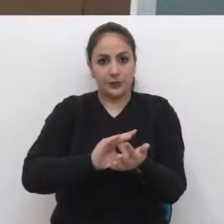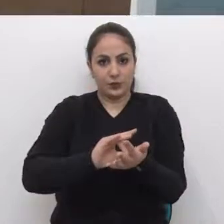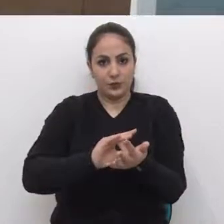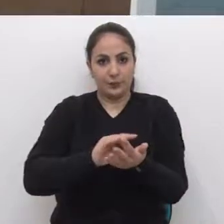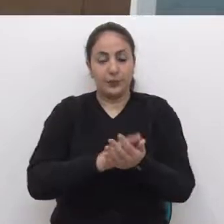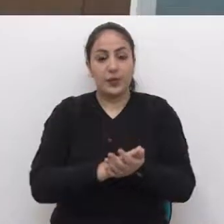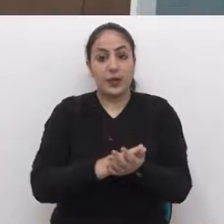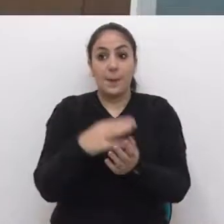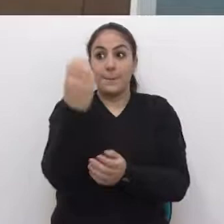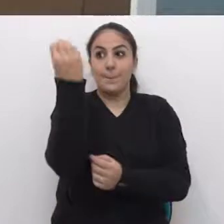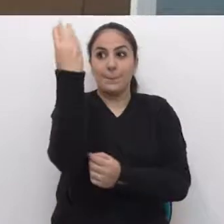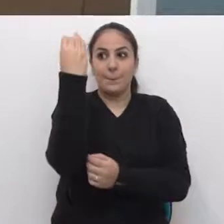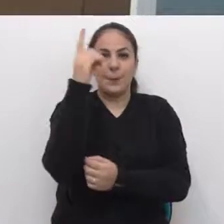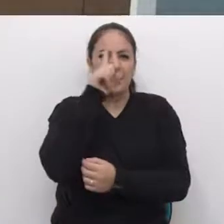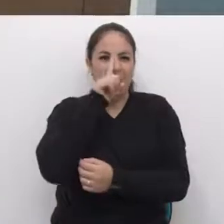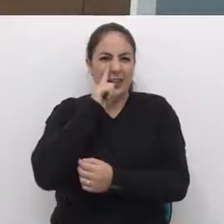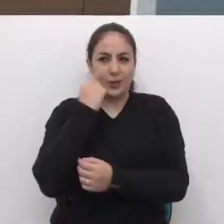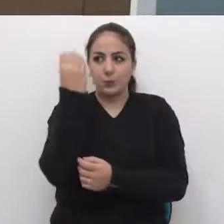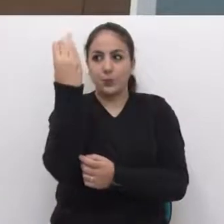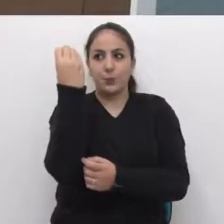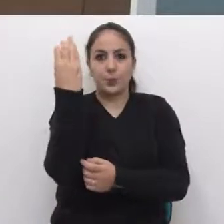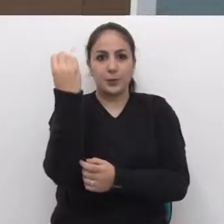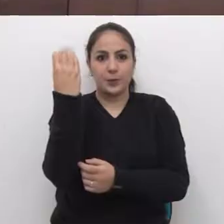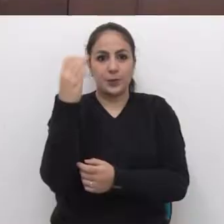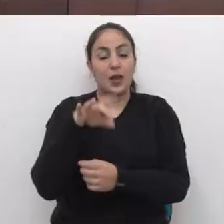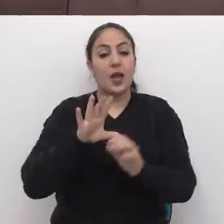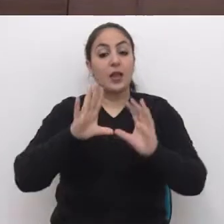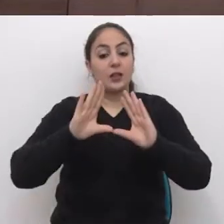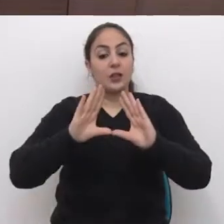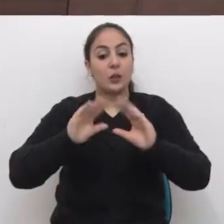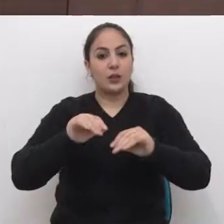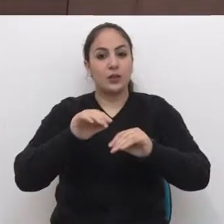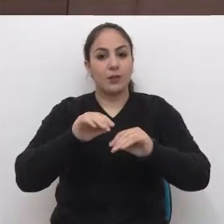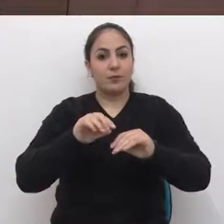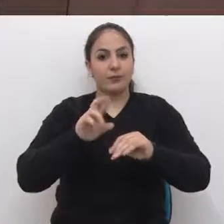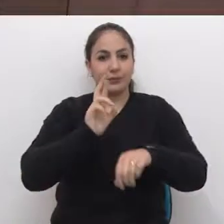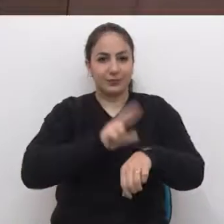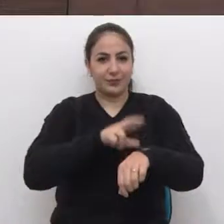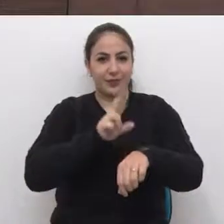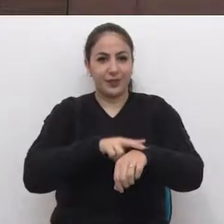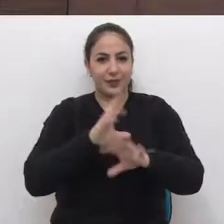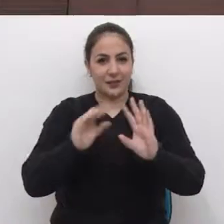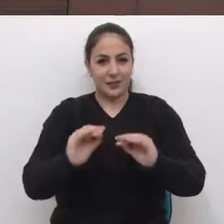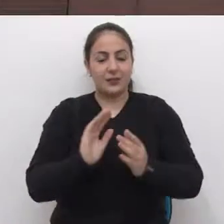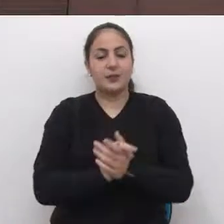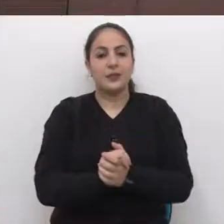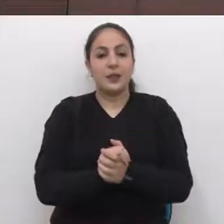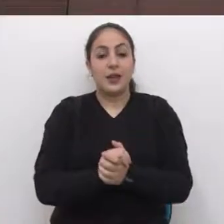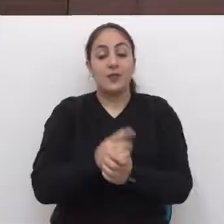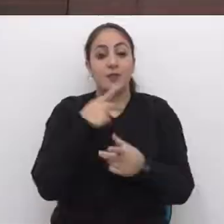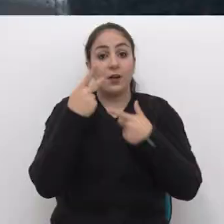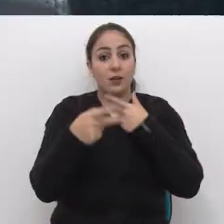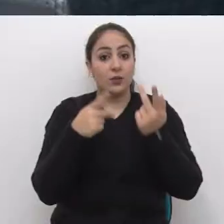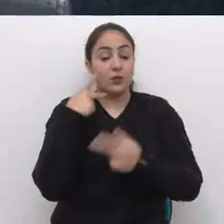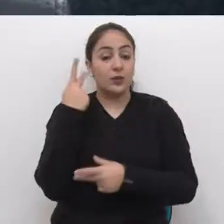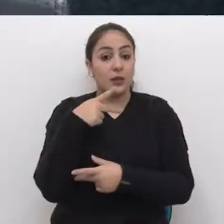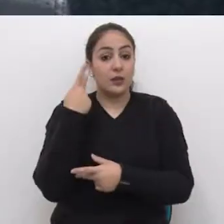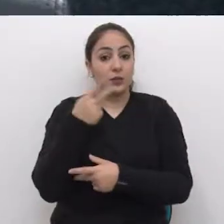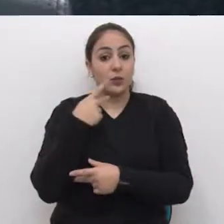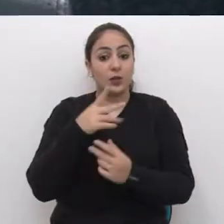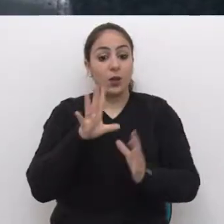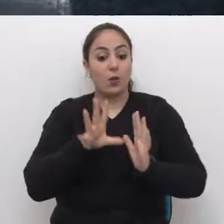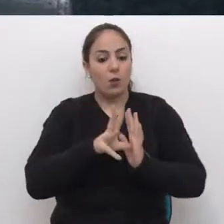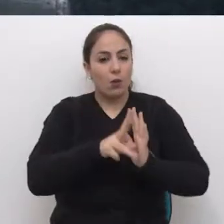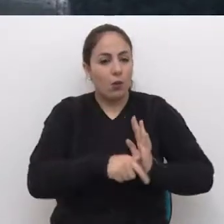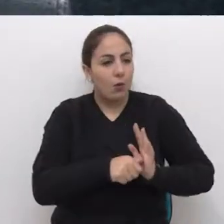função de amarelo piscante a partir da meia-noite, o que, segundo o parlamentar, tem gerado roubos e furtos de veículos